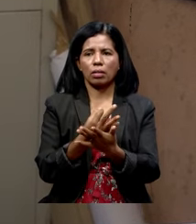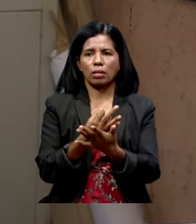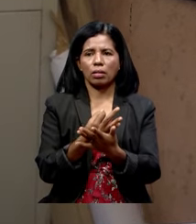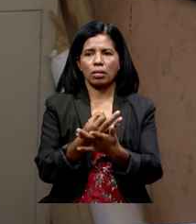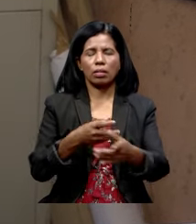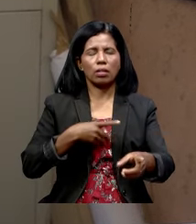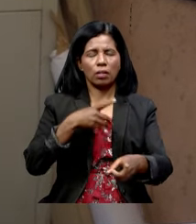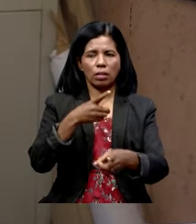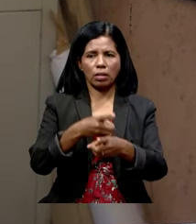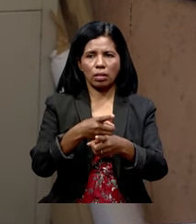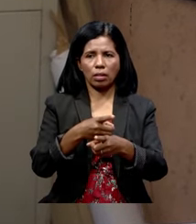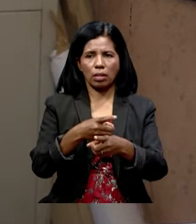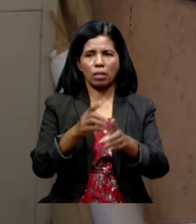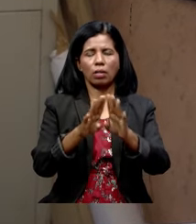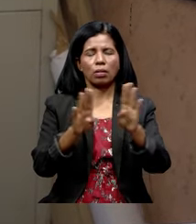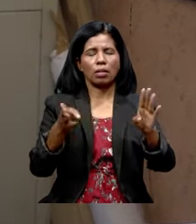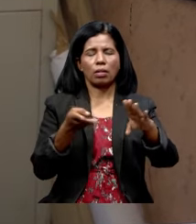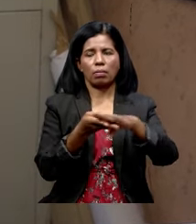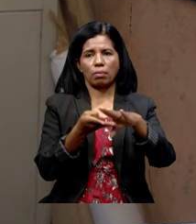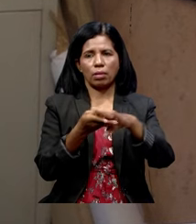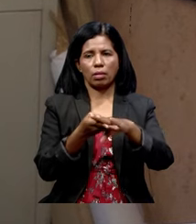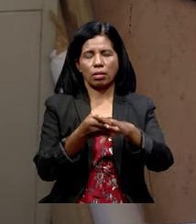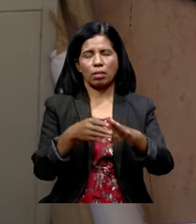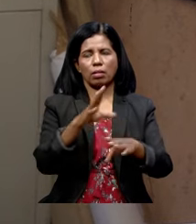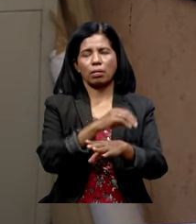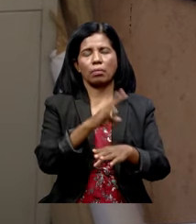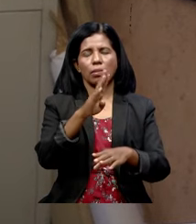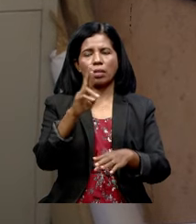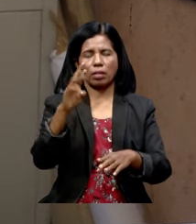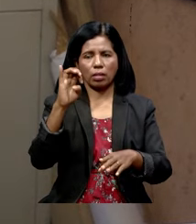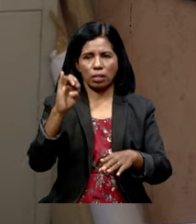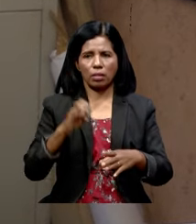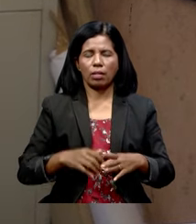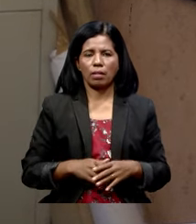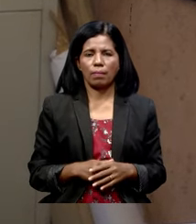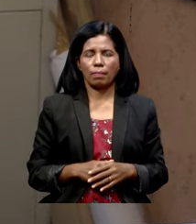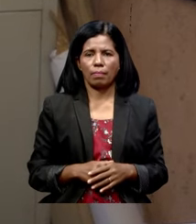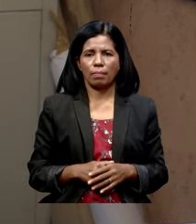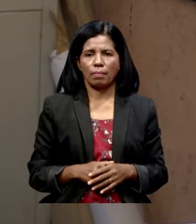direito ne rasit lo que mas hala te fali hacer etia